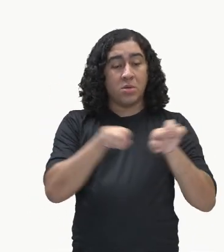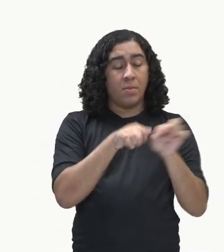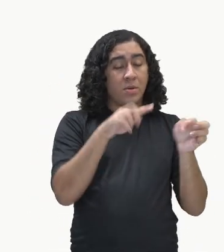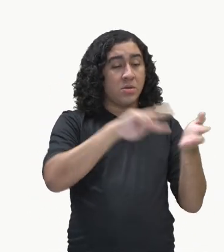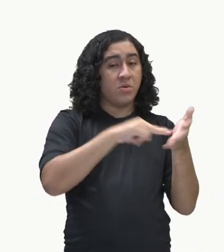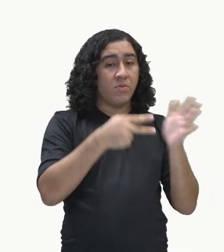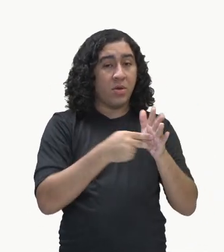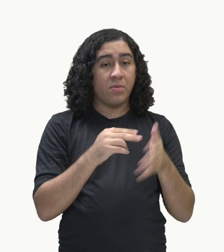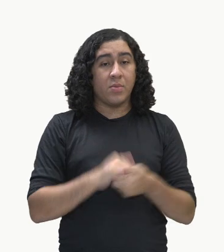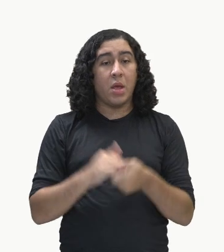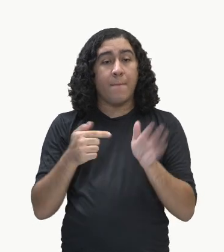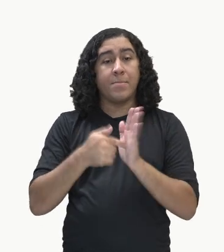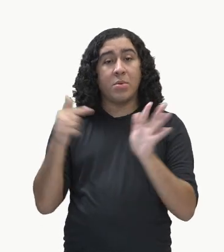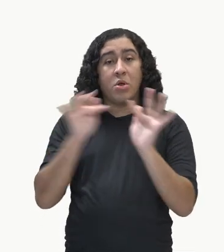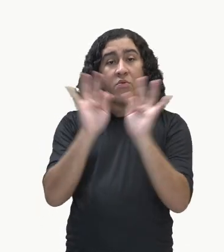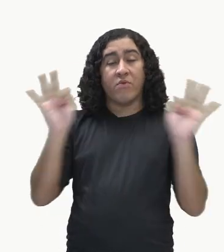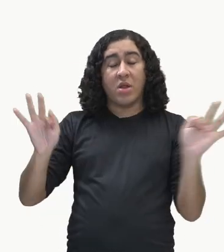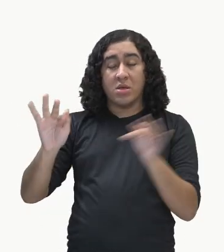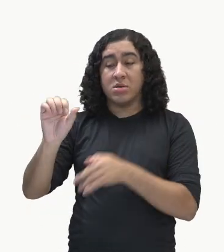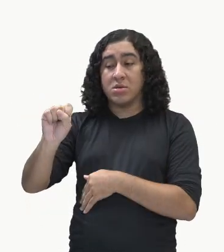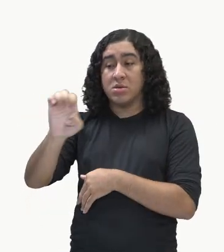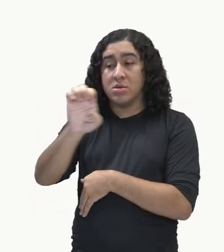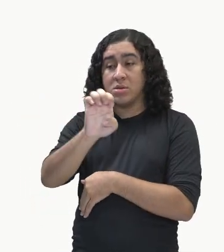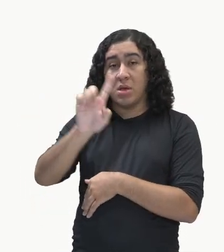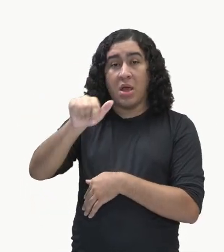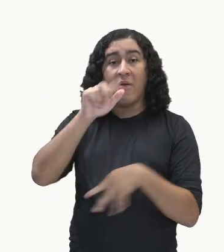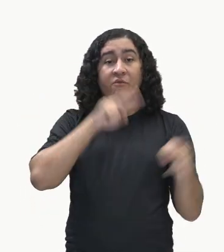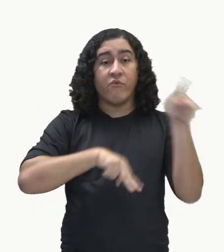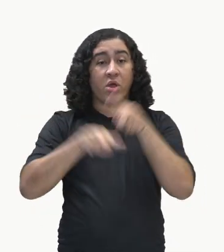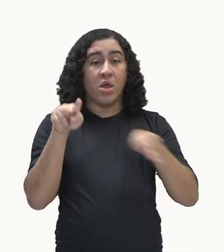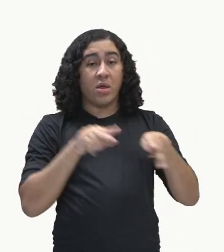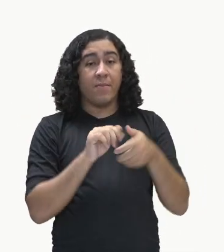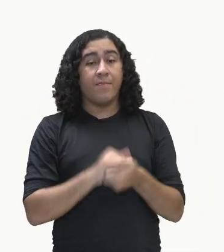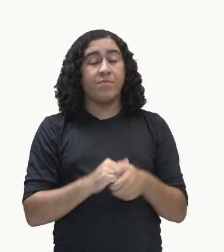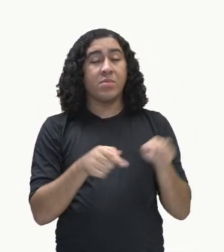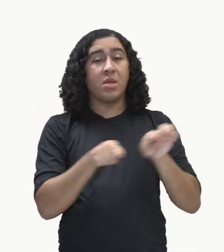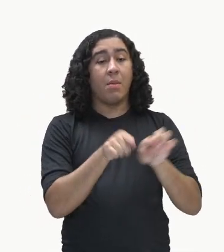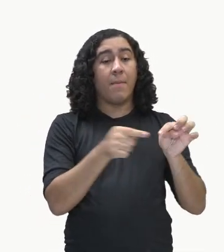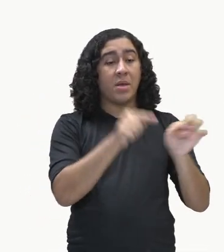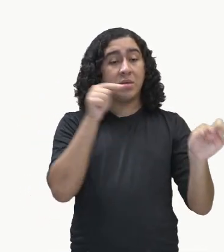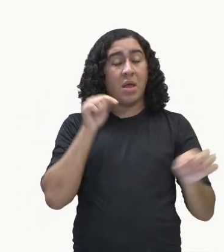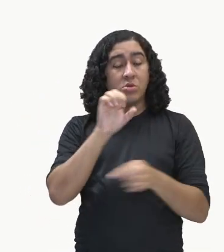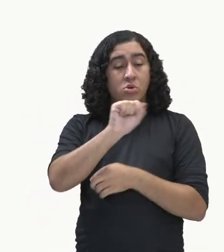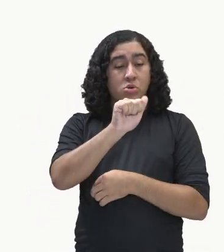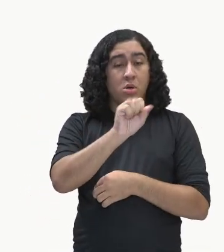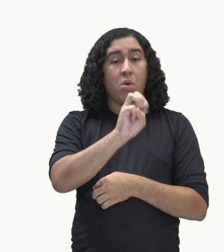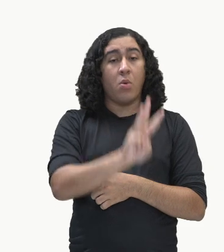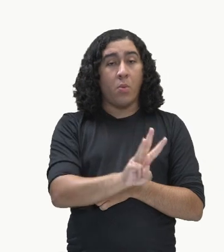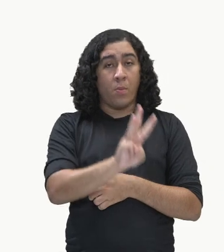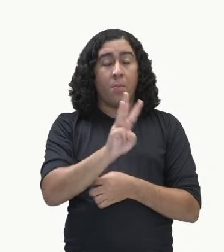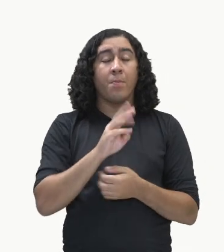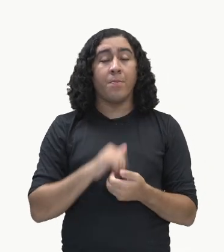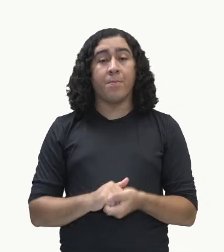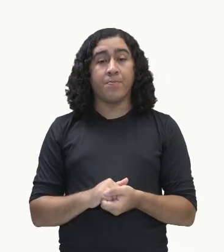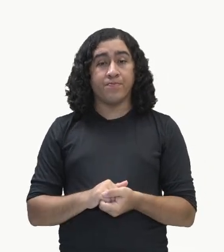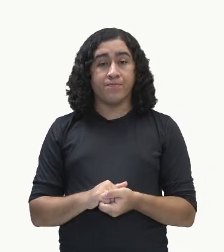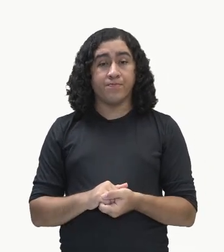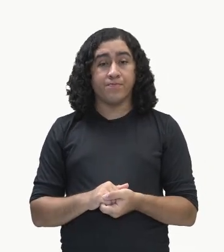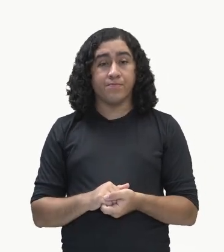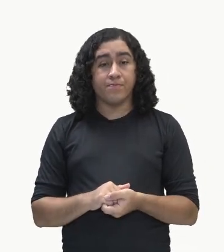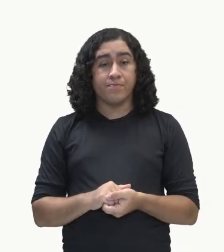verbo see é ver, tá? Ver, e o passado é saw. Então, eu vejo, I see. Eu vi, I